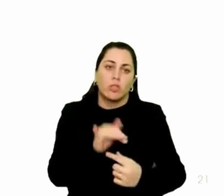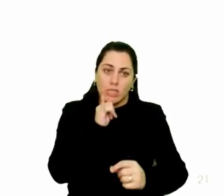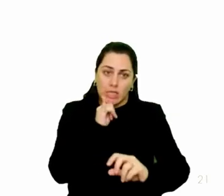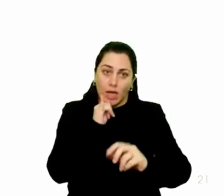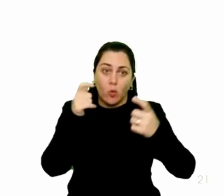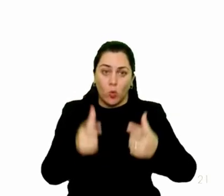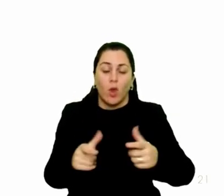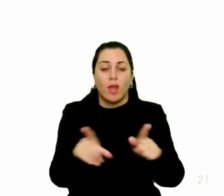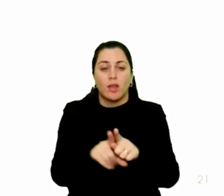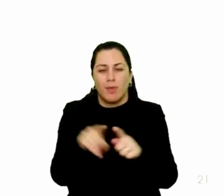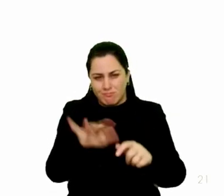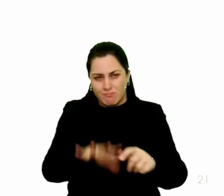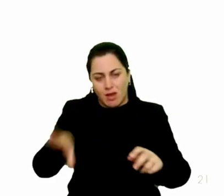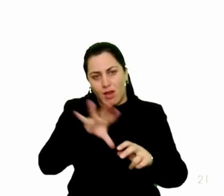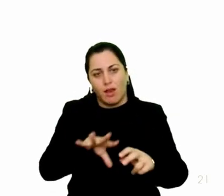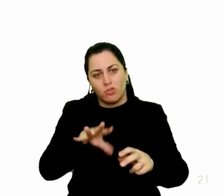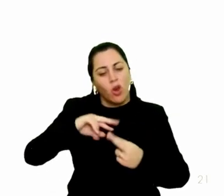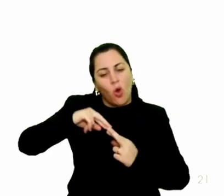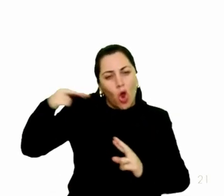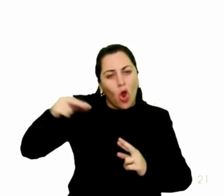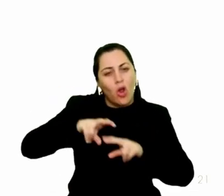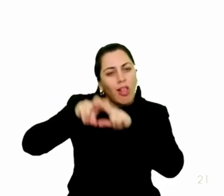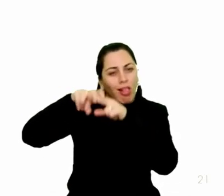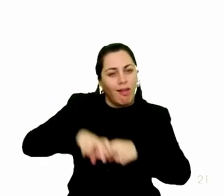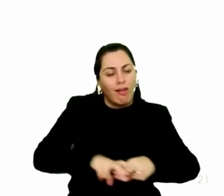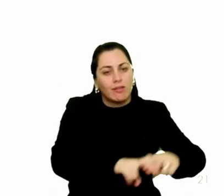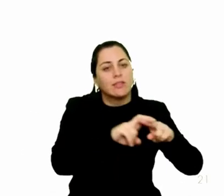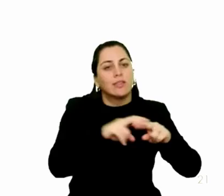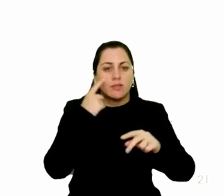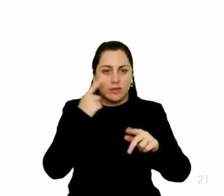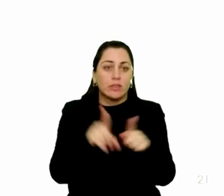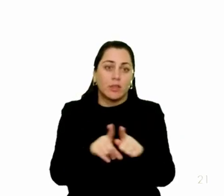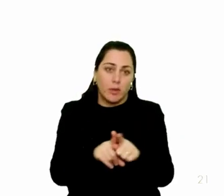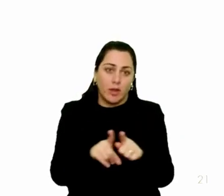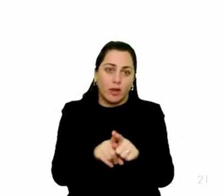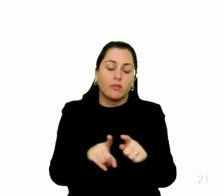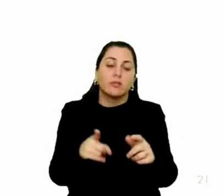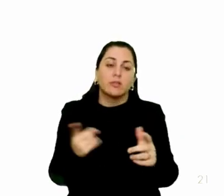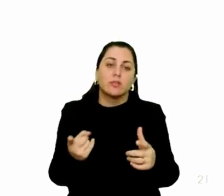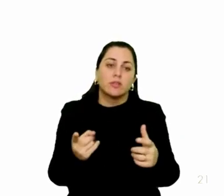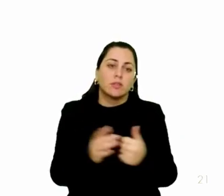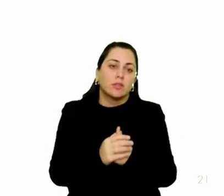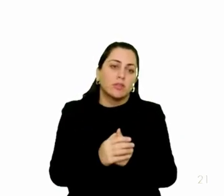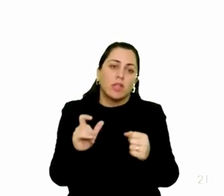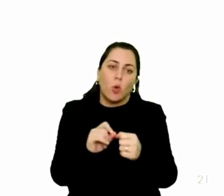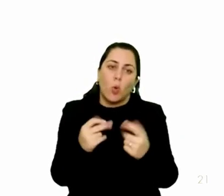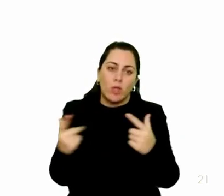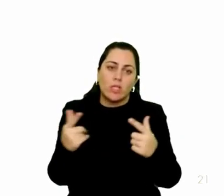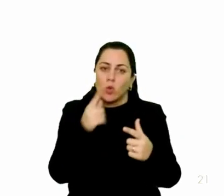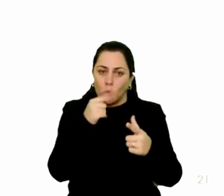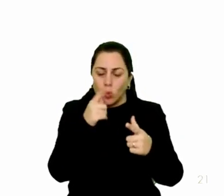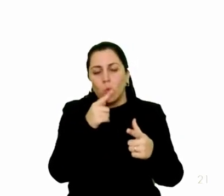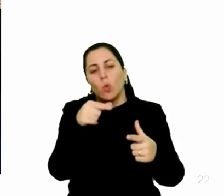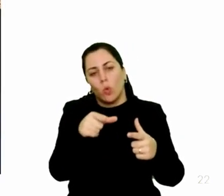tirolesa, então com a vista ali do mirante de chegada, o deck suspenso sobre o lago e as atividades acontecendo no lago